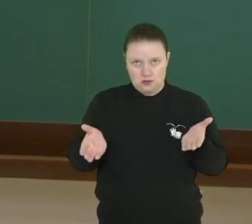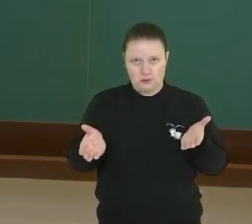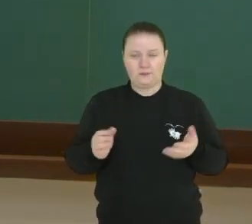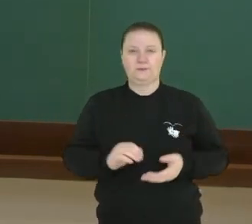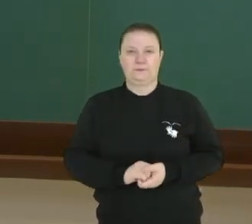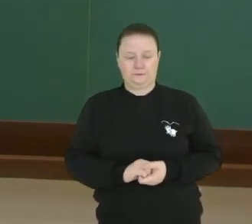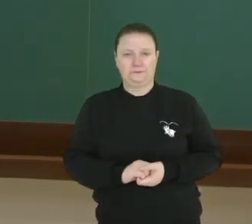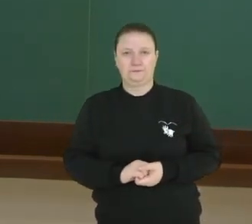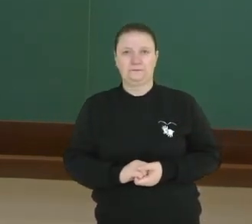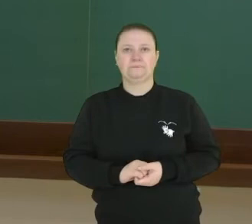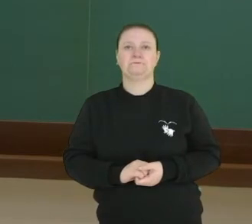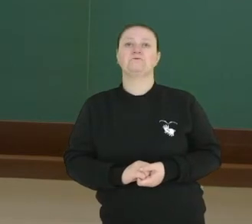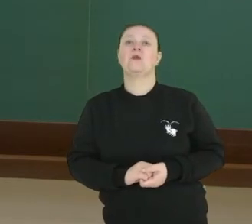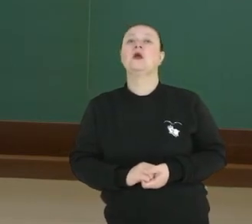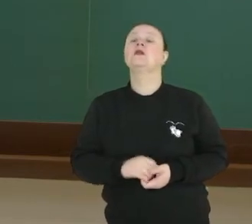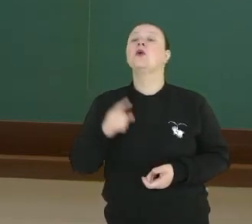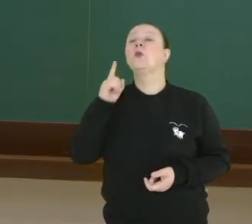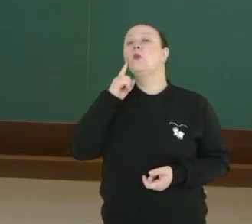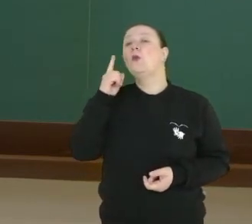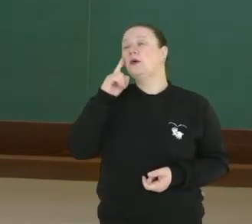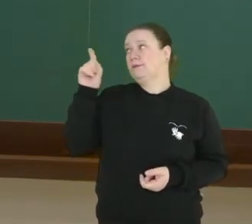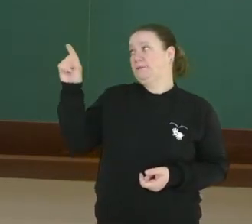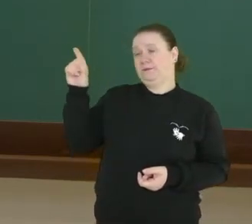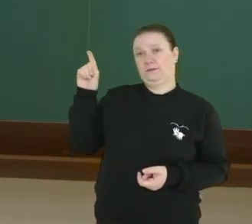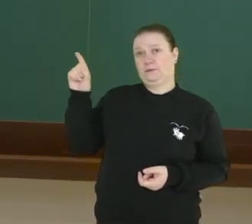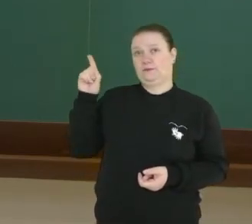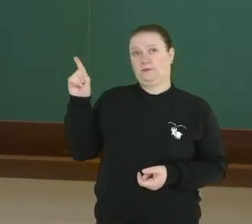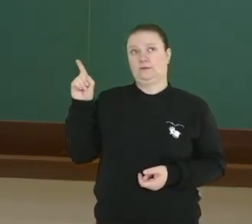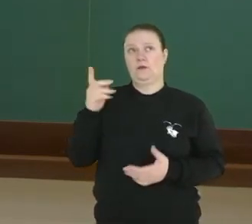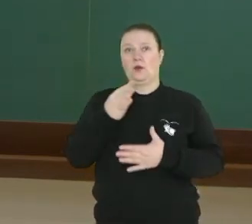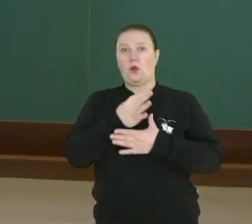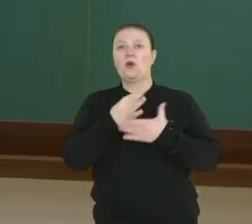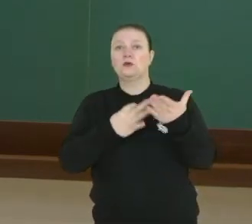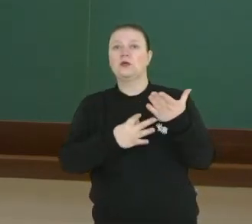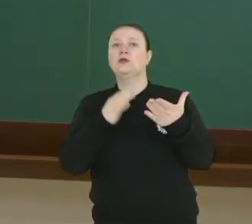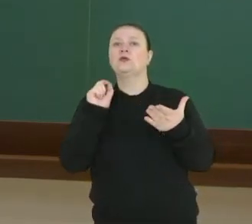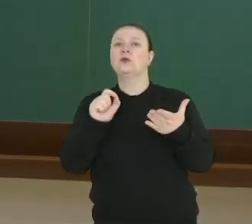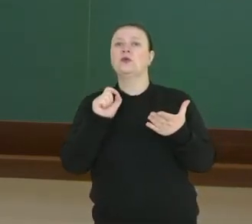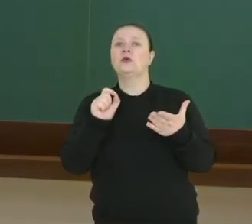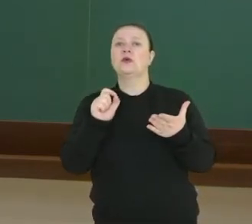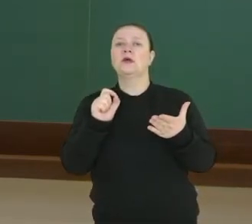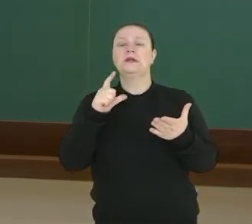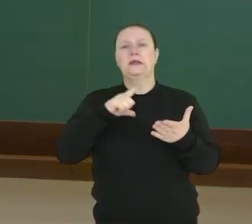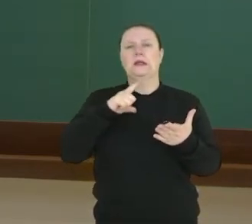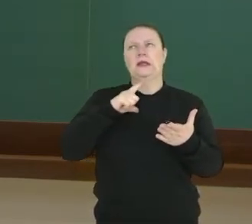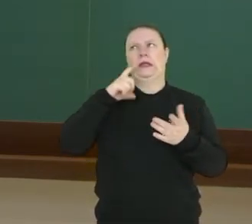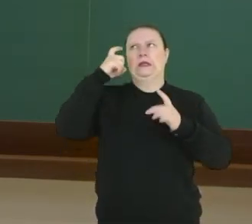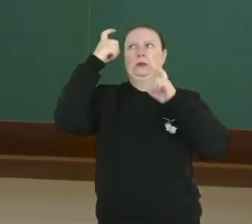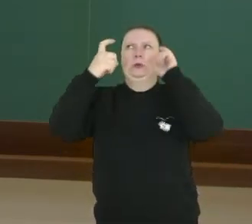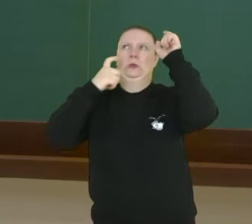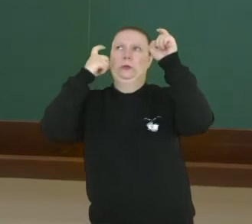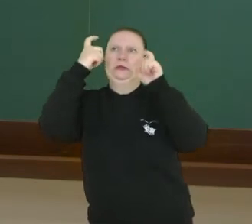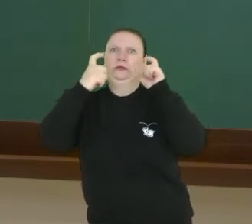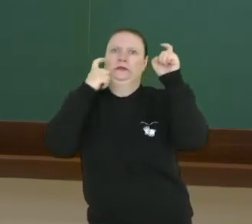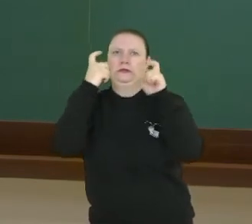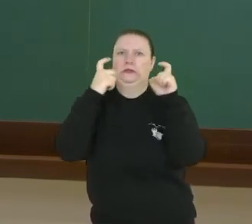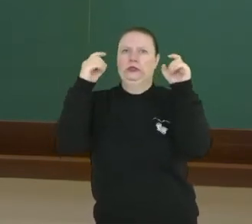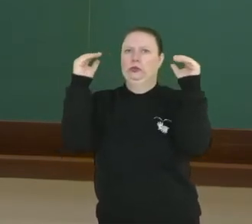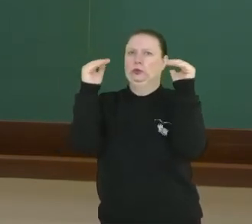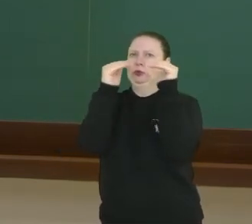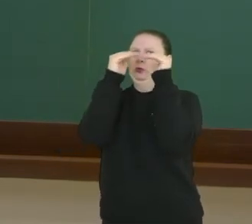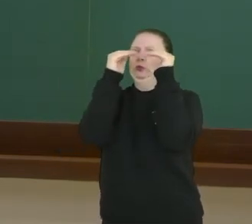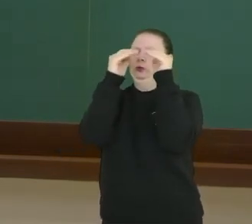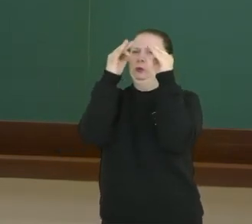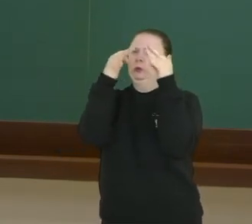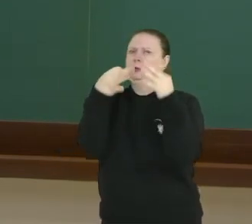escrita, certo? Então, nesse caso aqui do texto oral, não há aquela preocupação com ortografia, concordância,